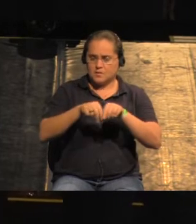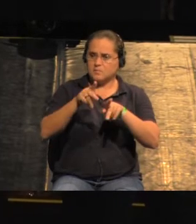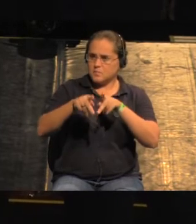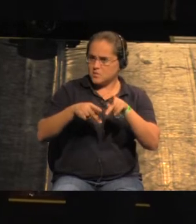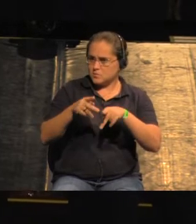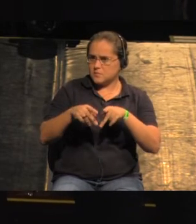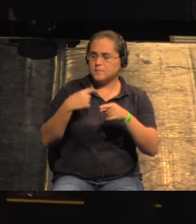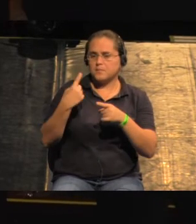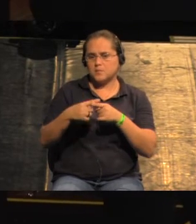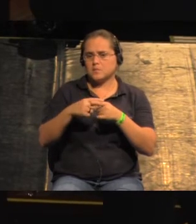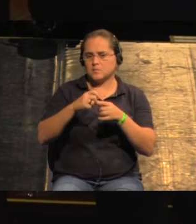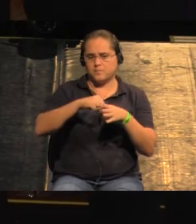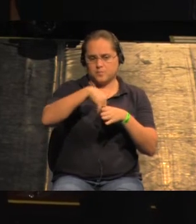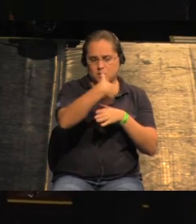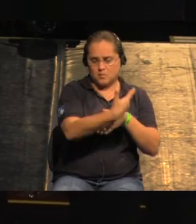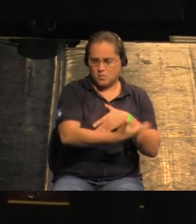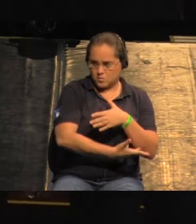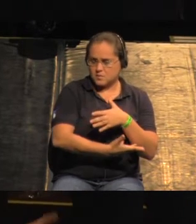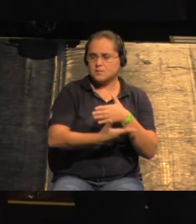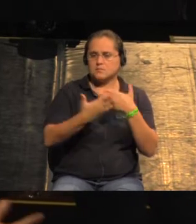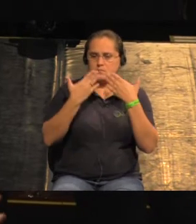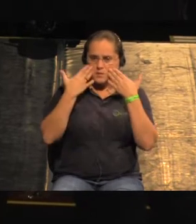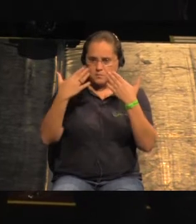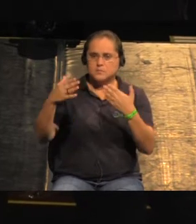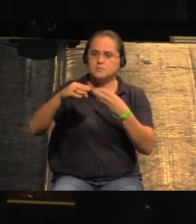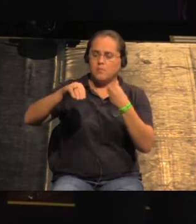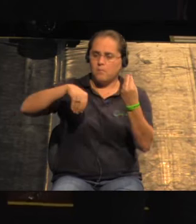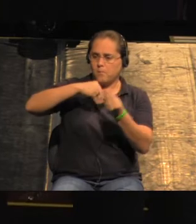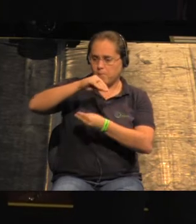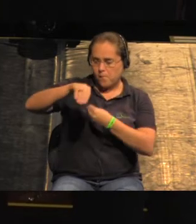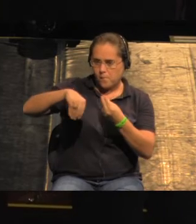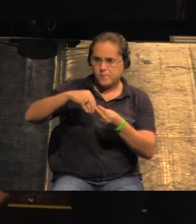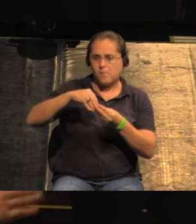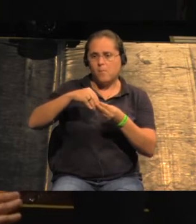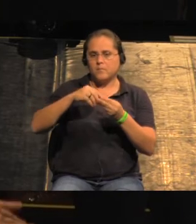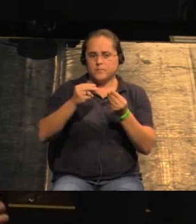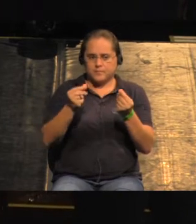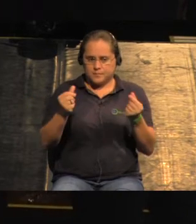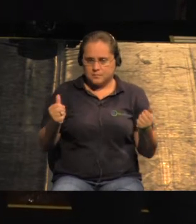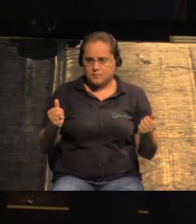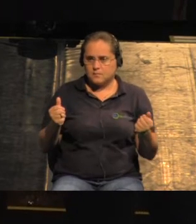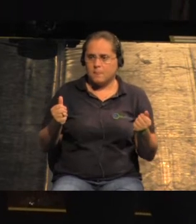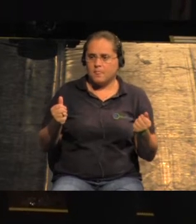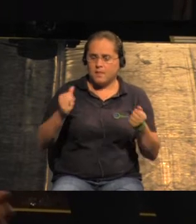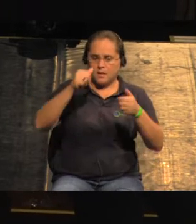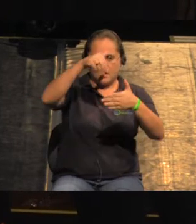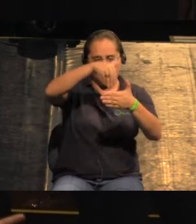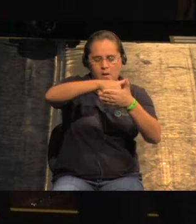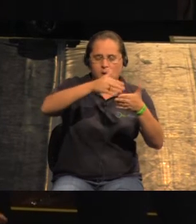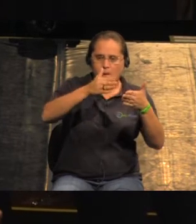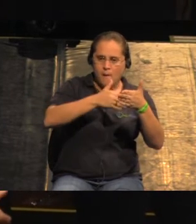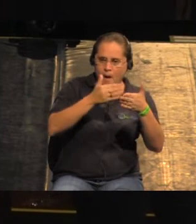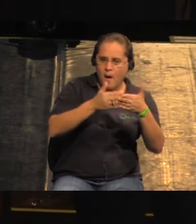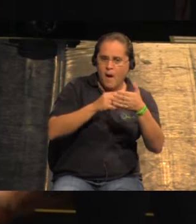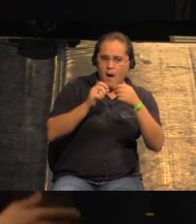dessa criação de espaço público? Porque o contexto que eles dão na hora de mostrar essa mistura de espaços super